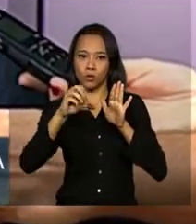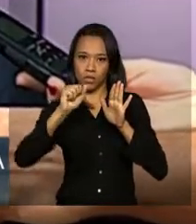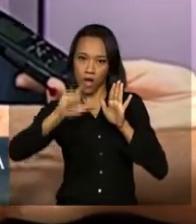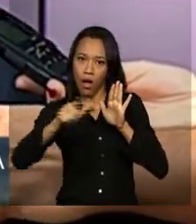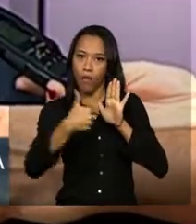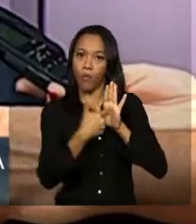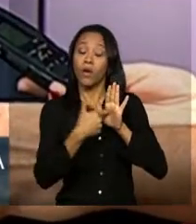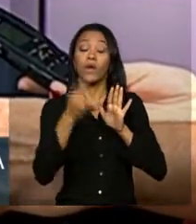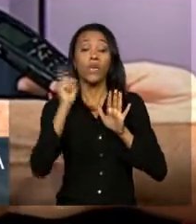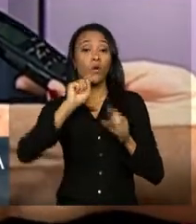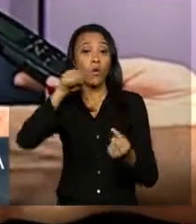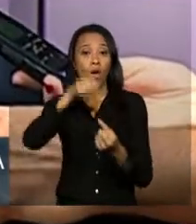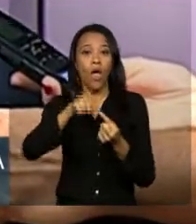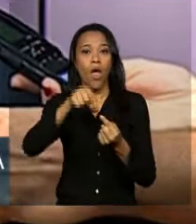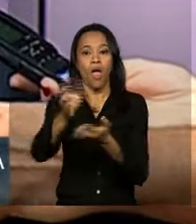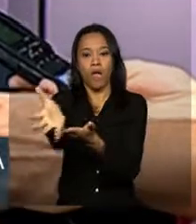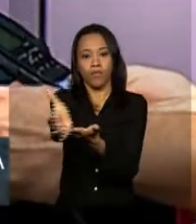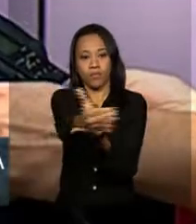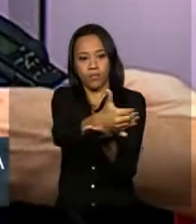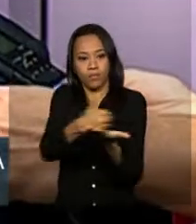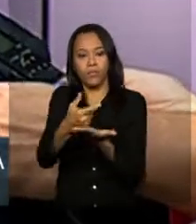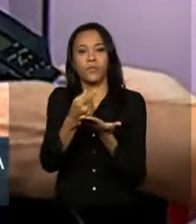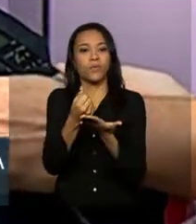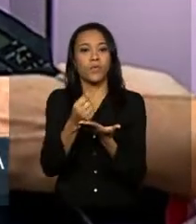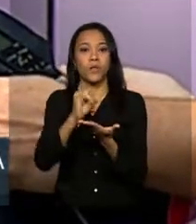de arrecadação do imposto de renda